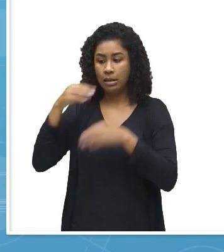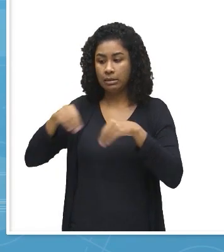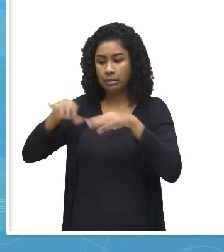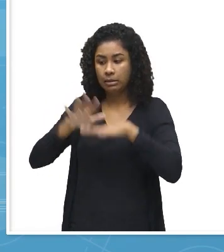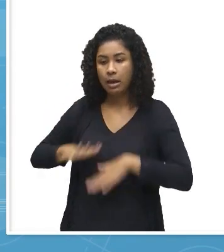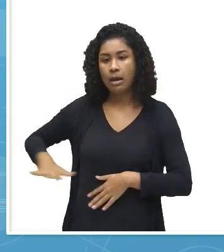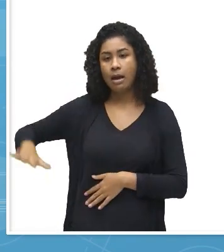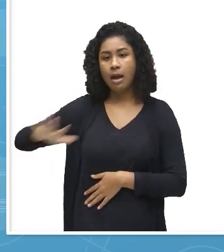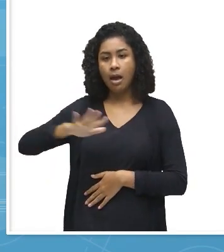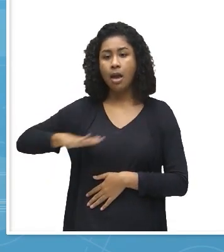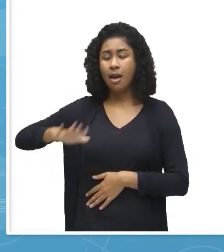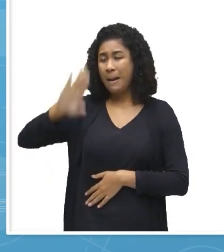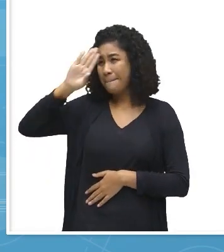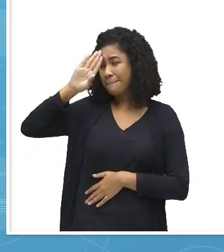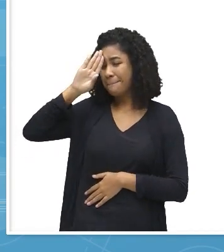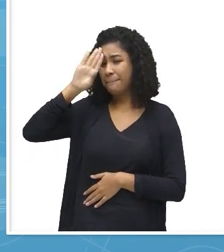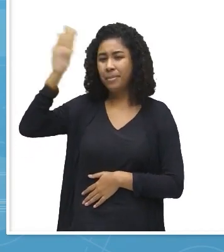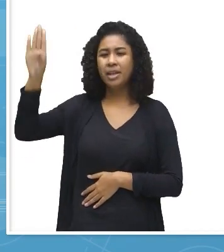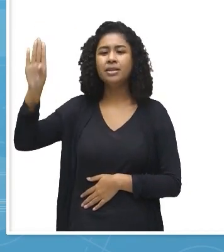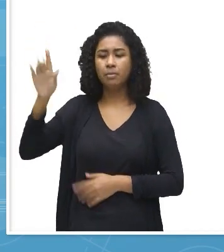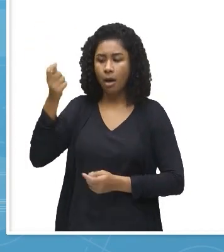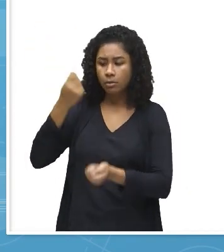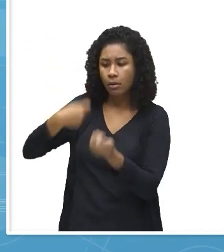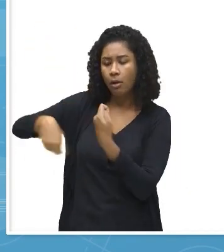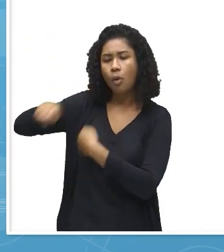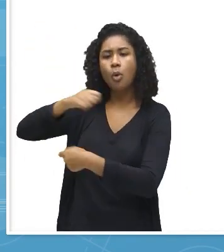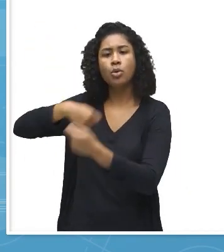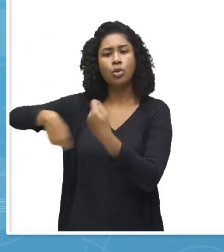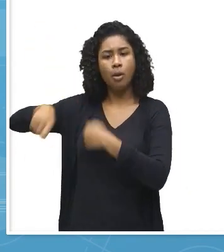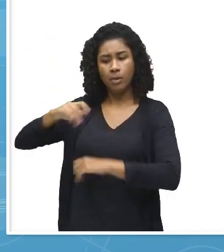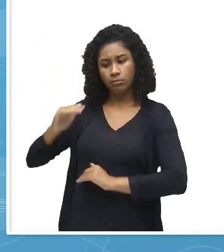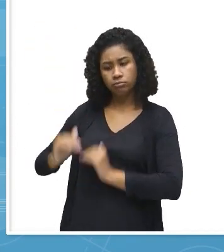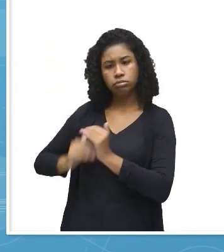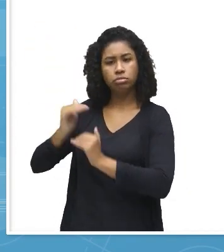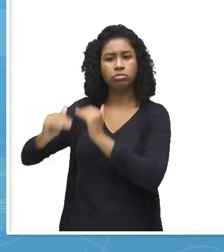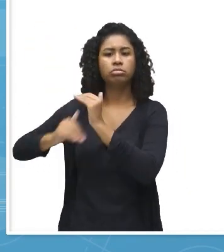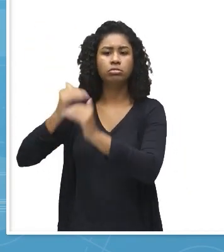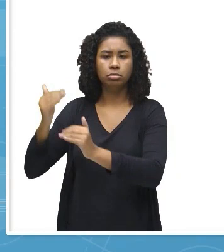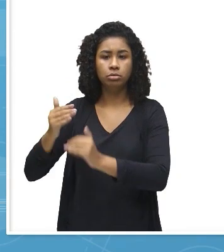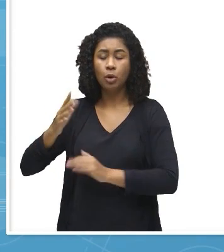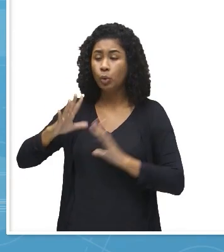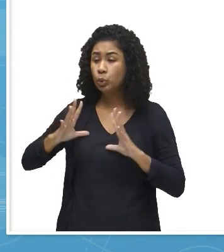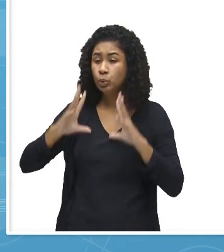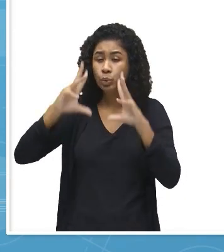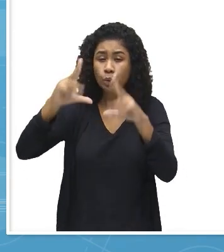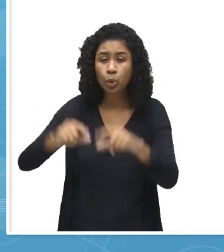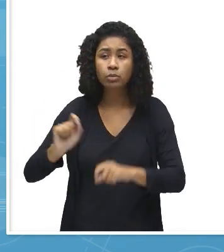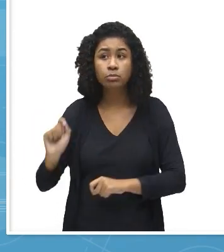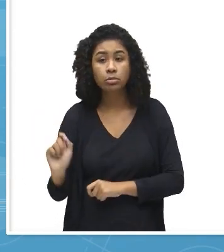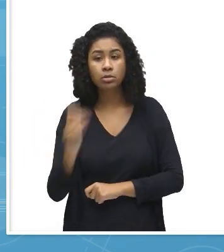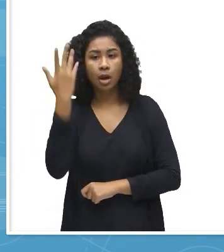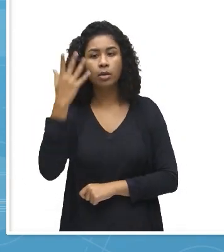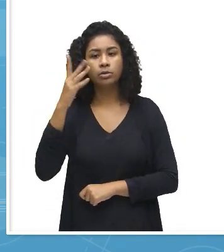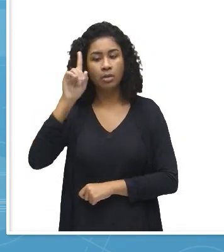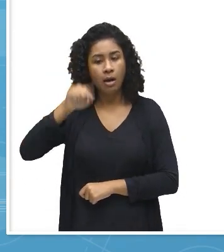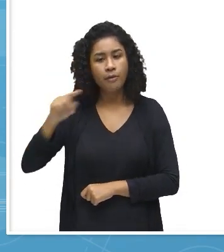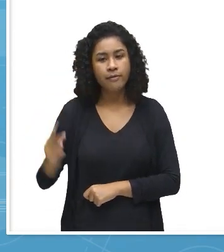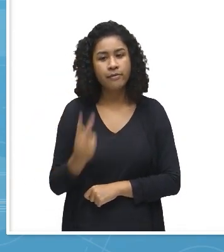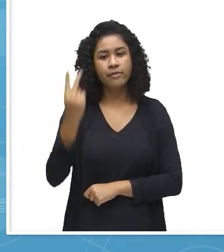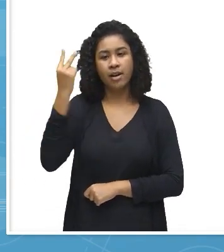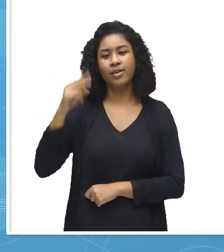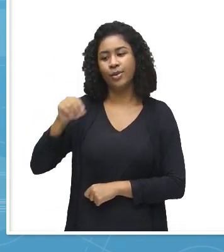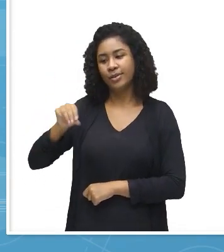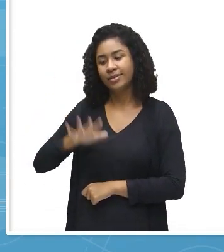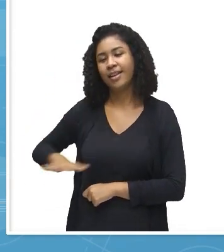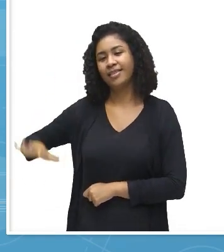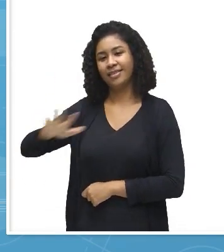a principal base econômica. A gente vai ver aí que tudo vai girar aí em torno da terra. Então, vamos lá continuar vendo aí